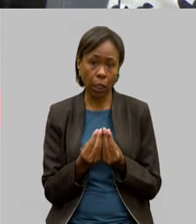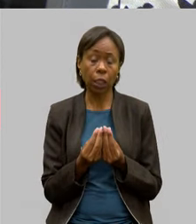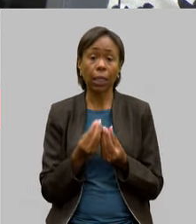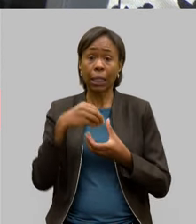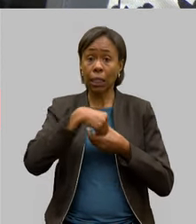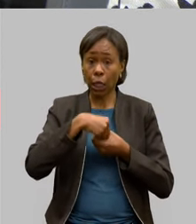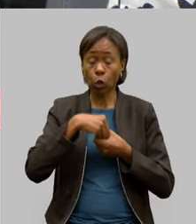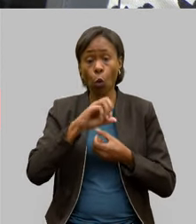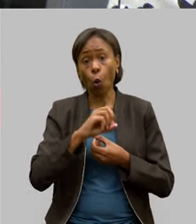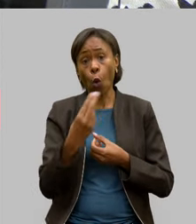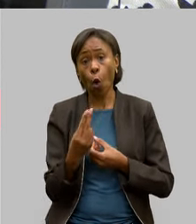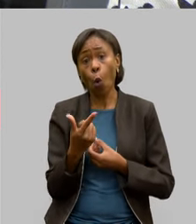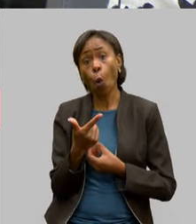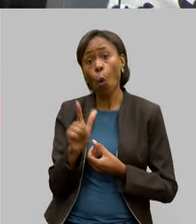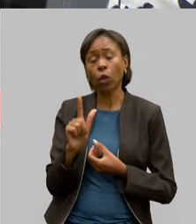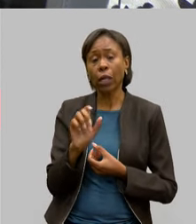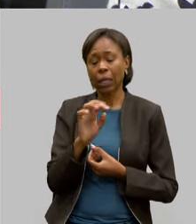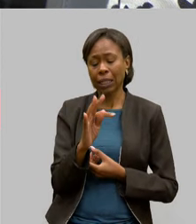tetrahidrocanabinol